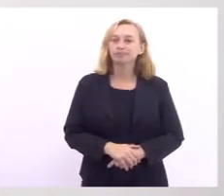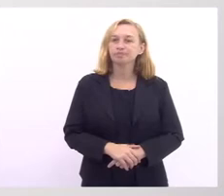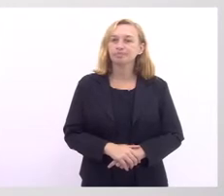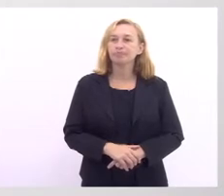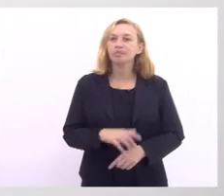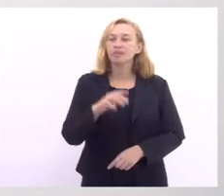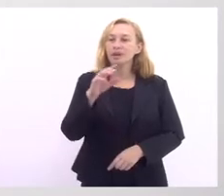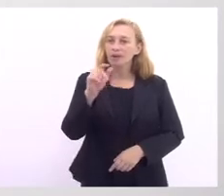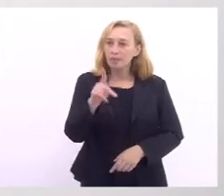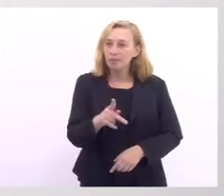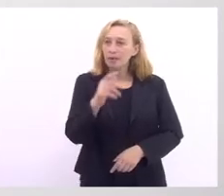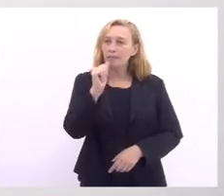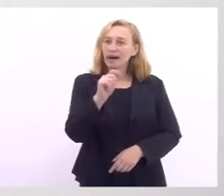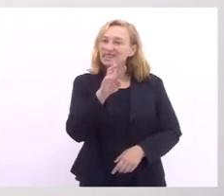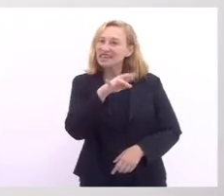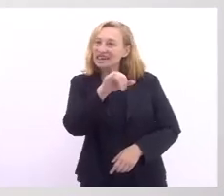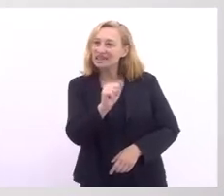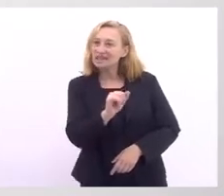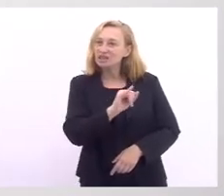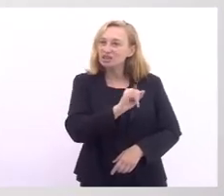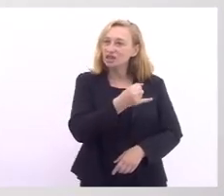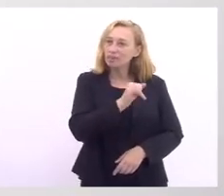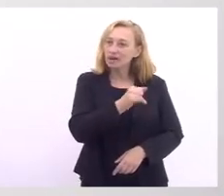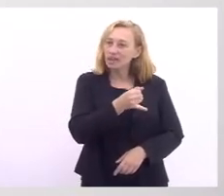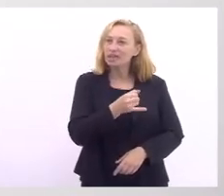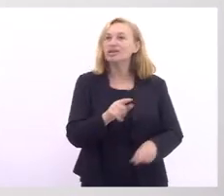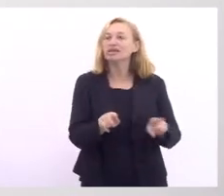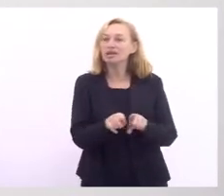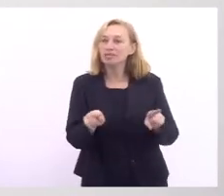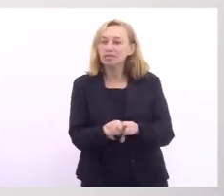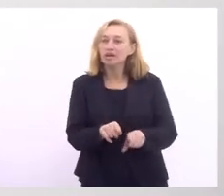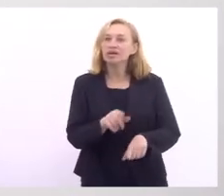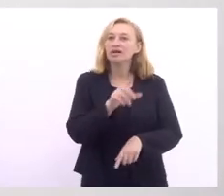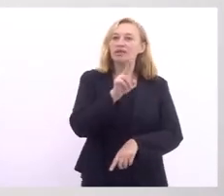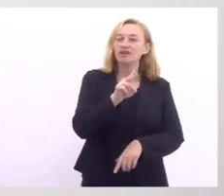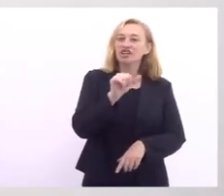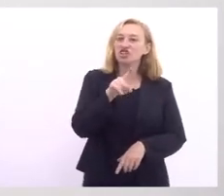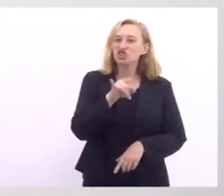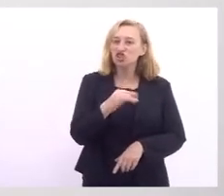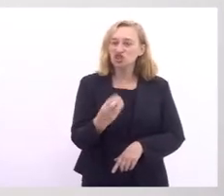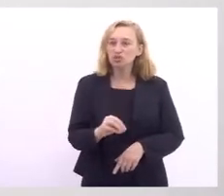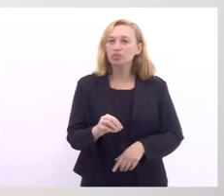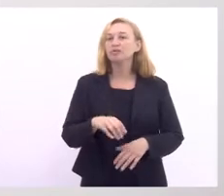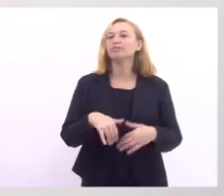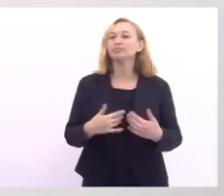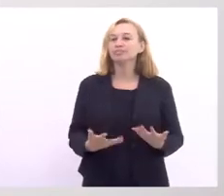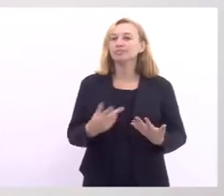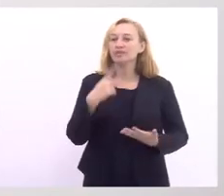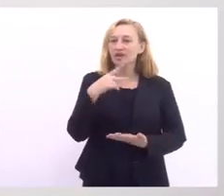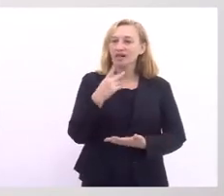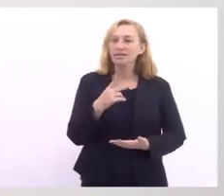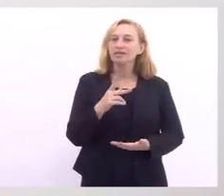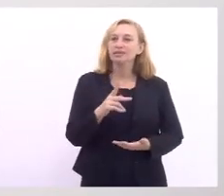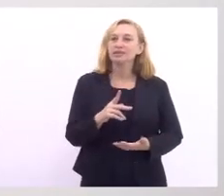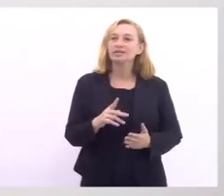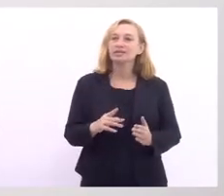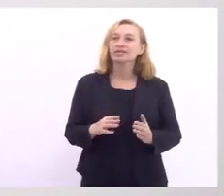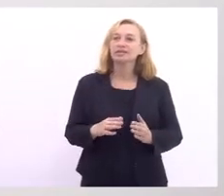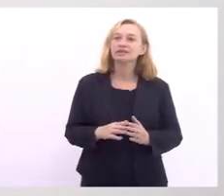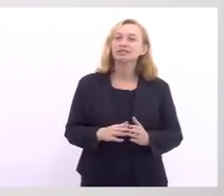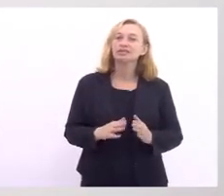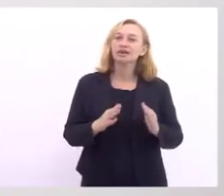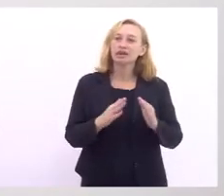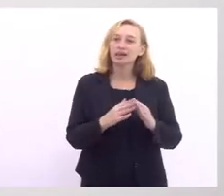gente Patrícia né Japeri aí tem aquele pelo mobile de Japeri Vandinho tá aqui então assim é para dizer que é isso causa viu